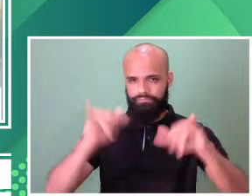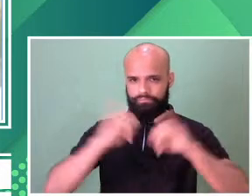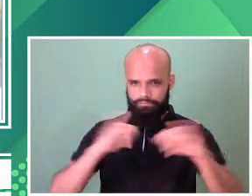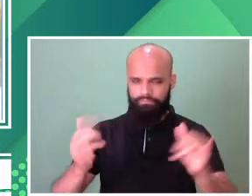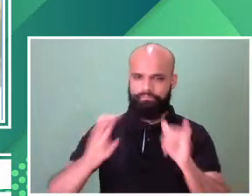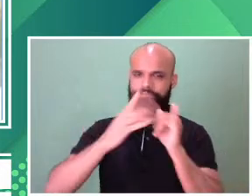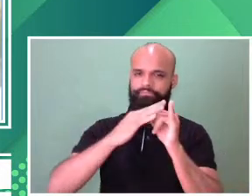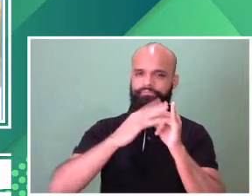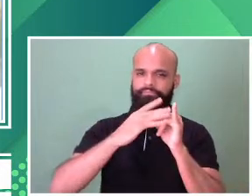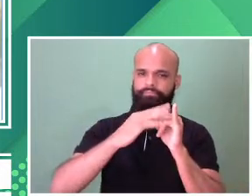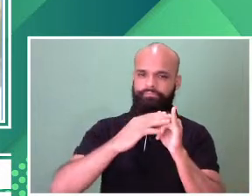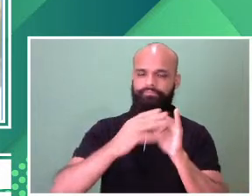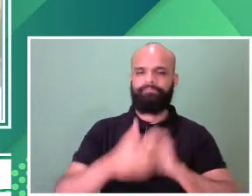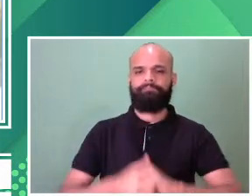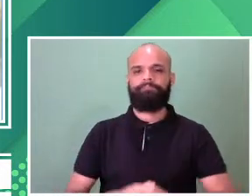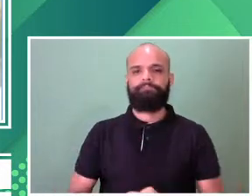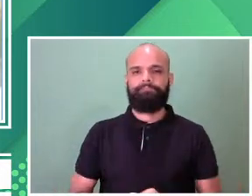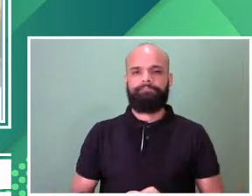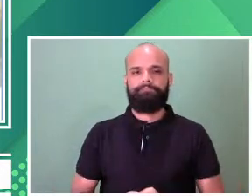do YouTube.